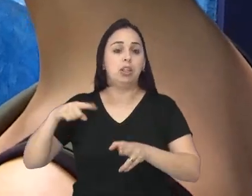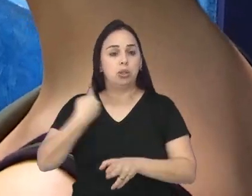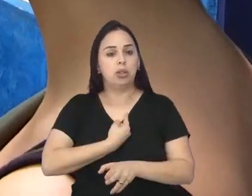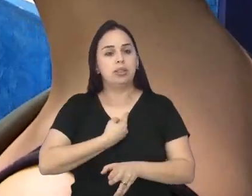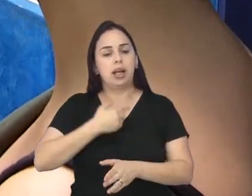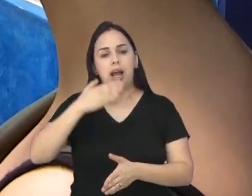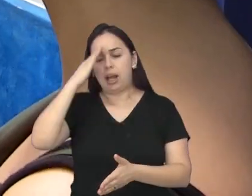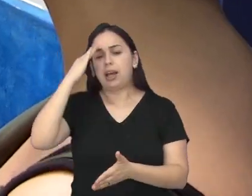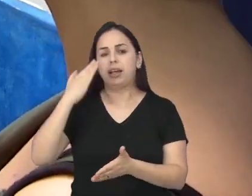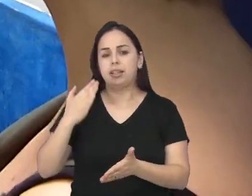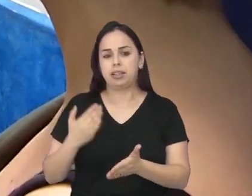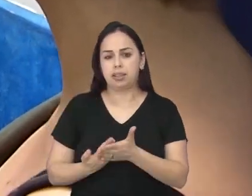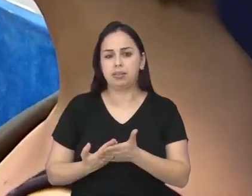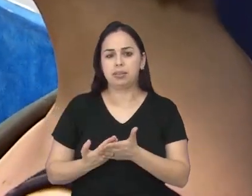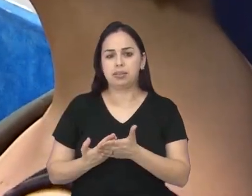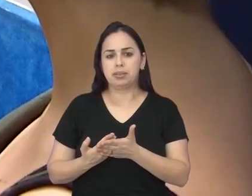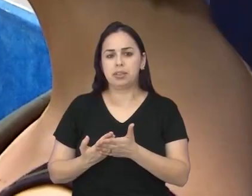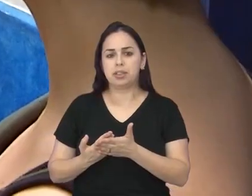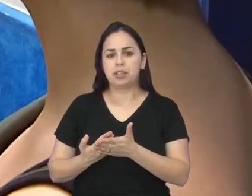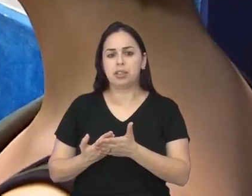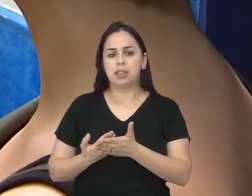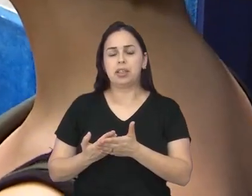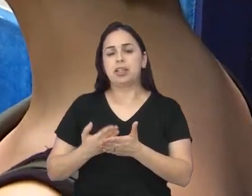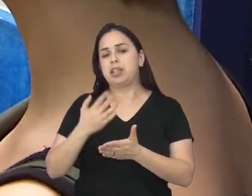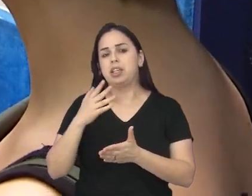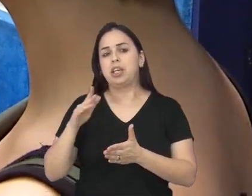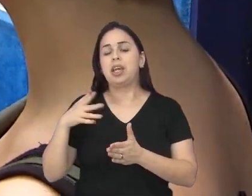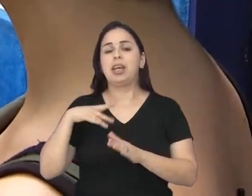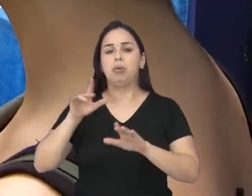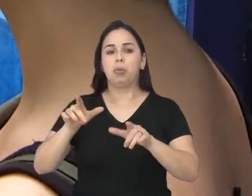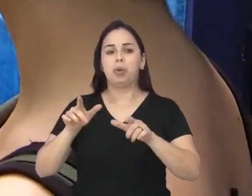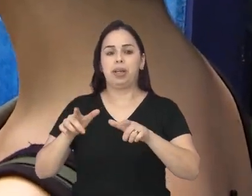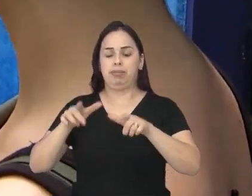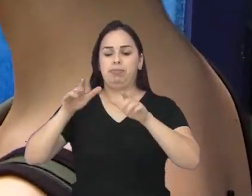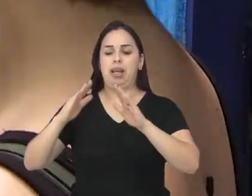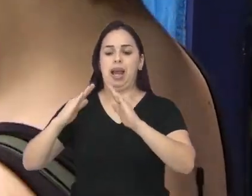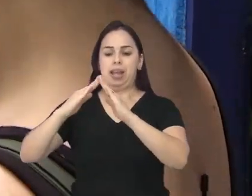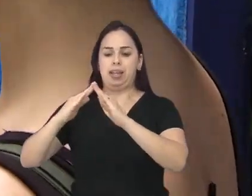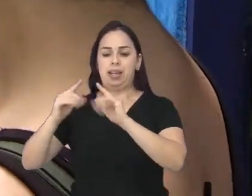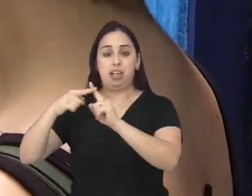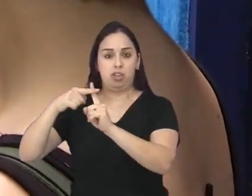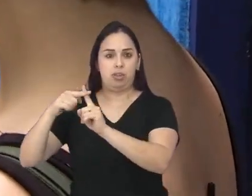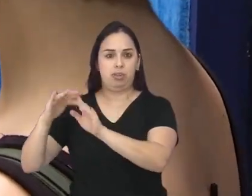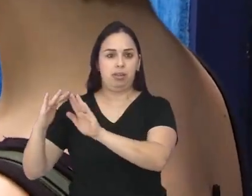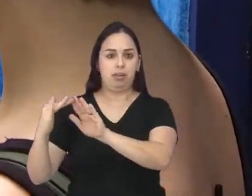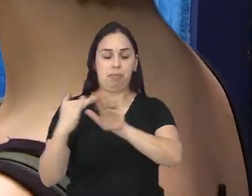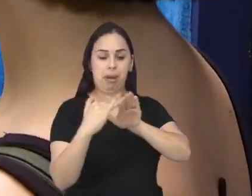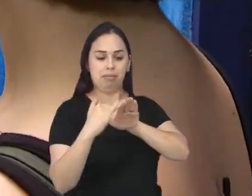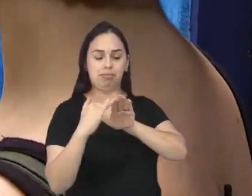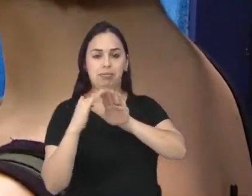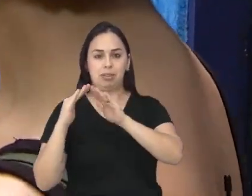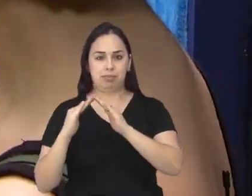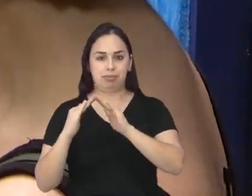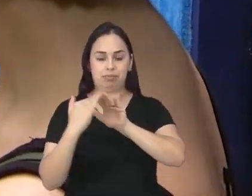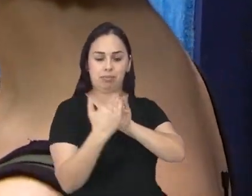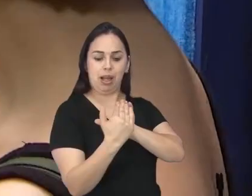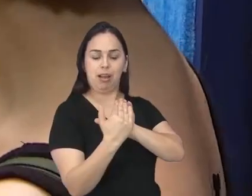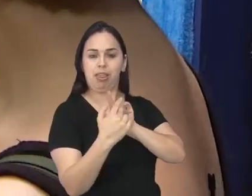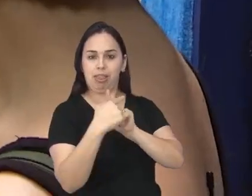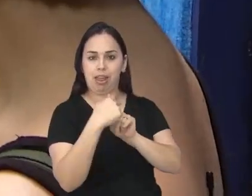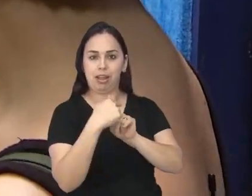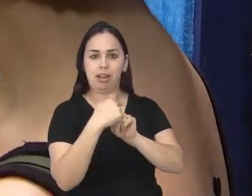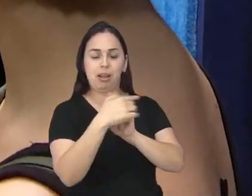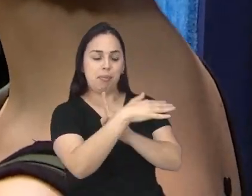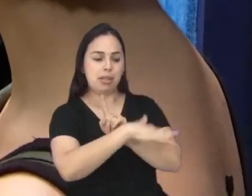capela, a inicial, né? Ela era virada para a estrada, para as pessoas virem, porque isso aqui era um bairro, né?